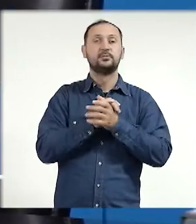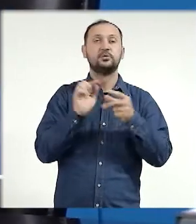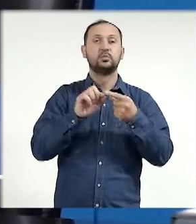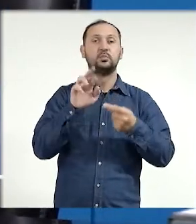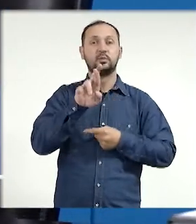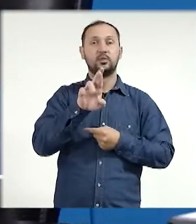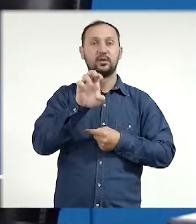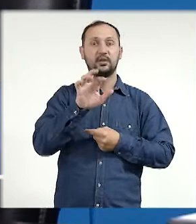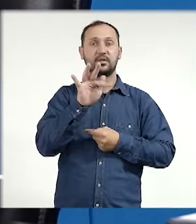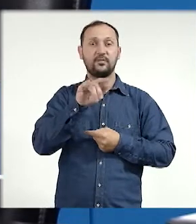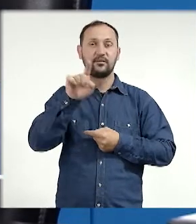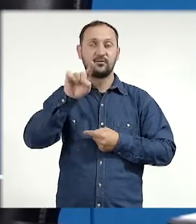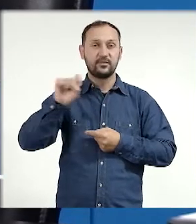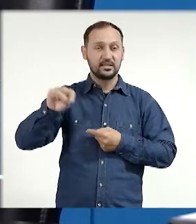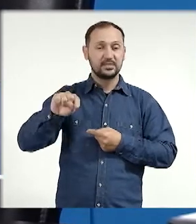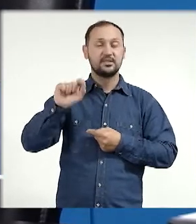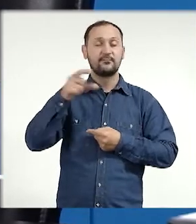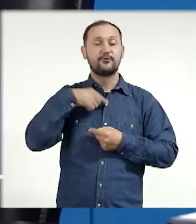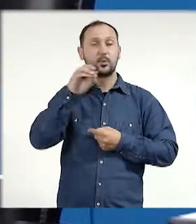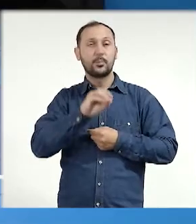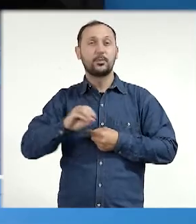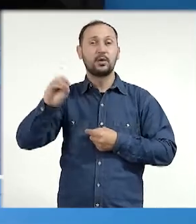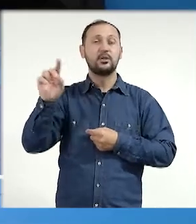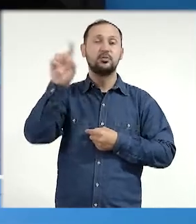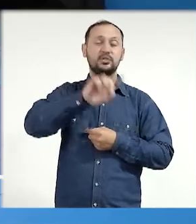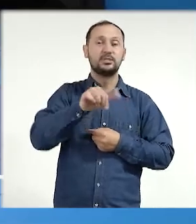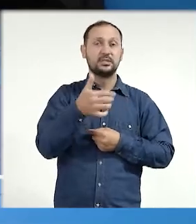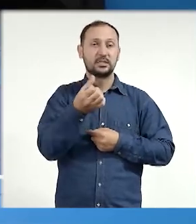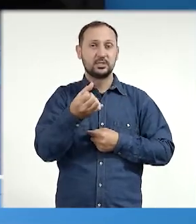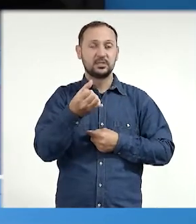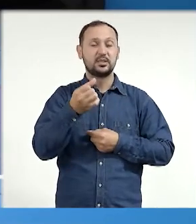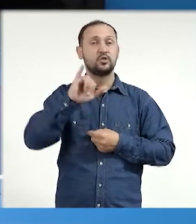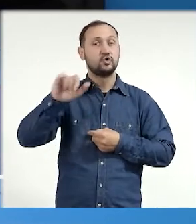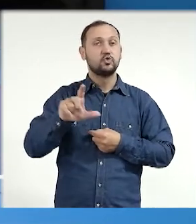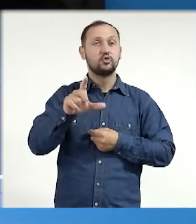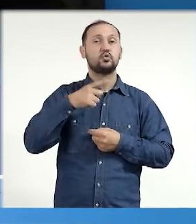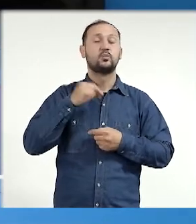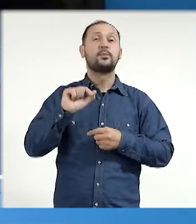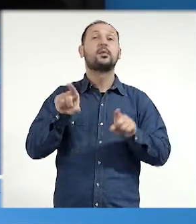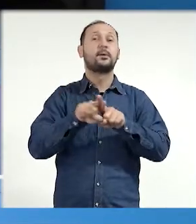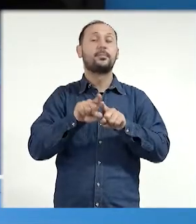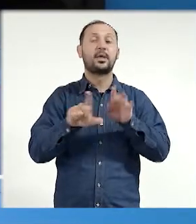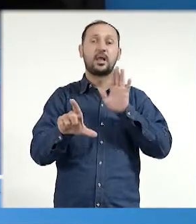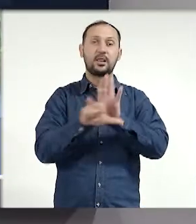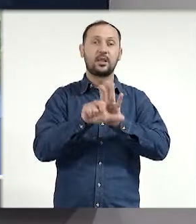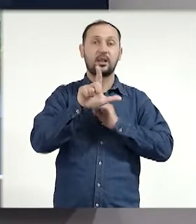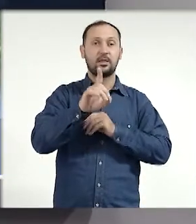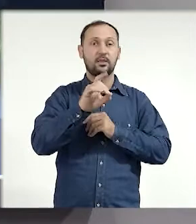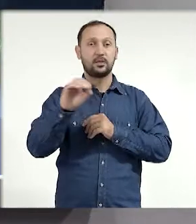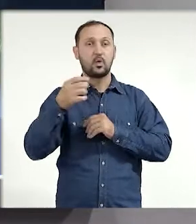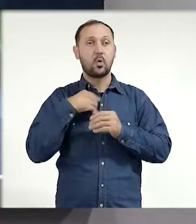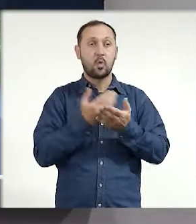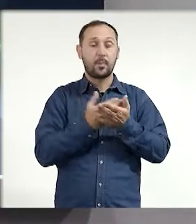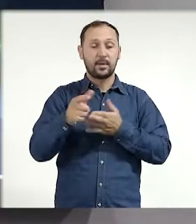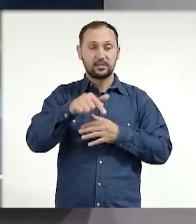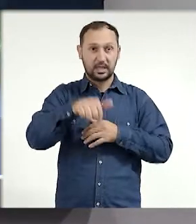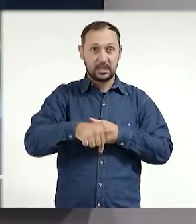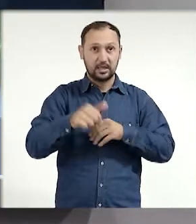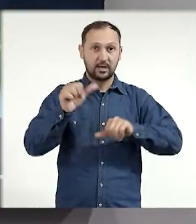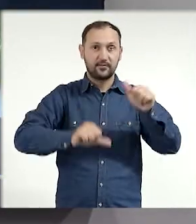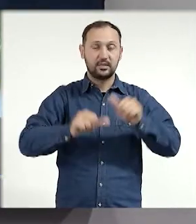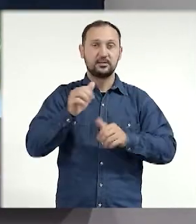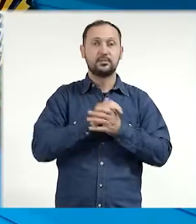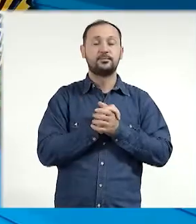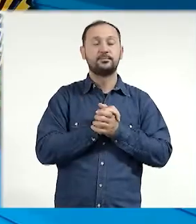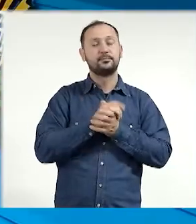O refis pode ser prorrogado até 15 de julho e a Lei de Diretrizes Orçamentárias, a LDO, começa a tramitar na Casa de